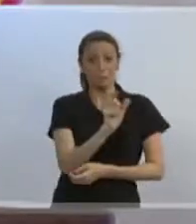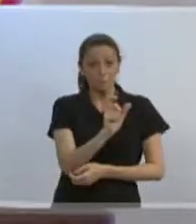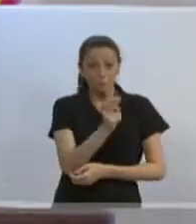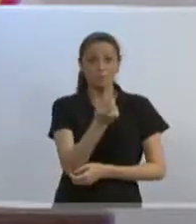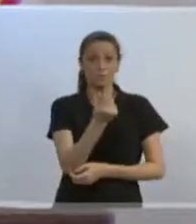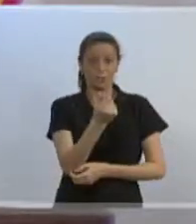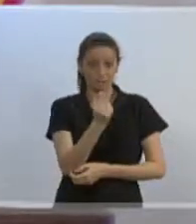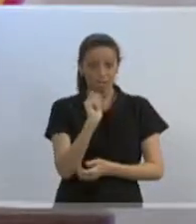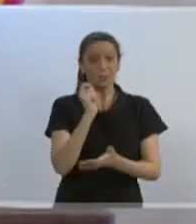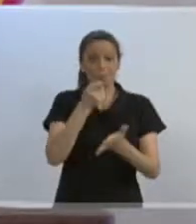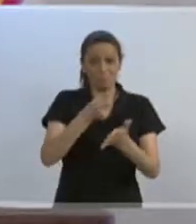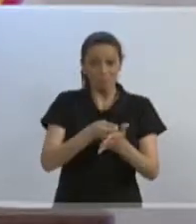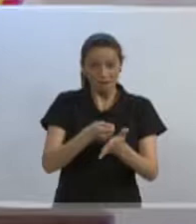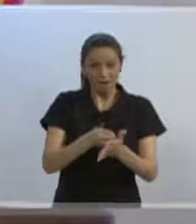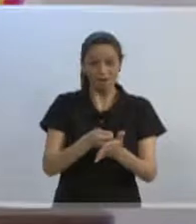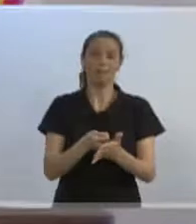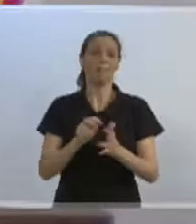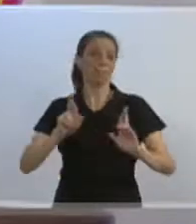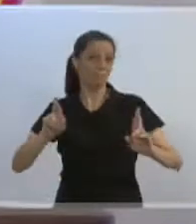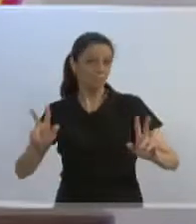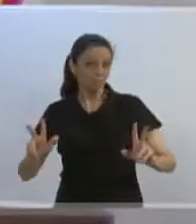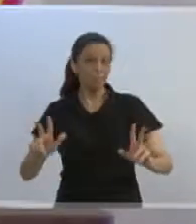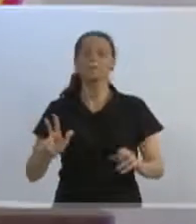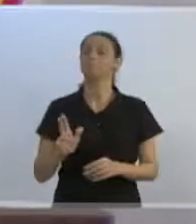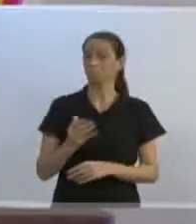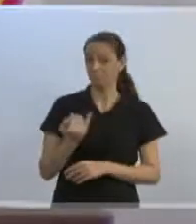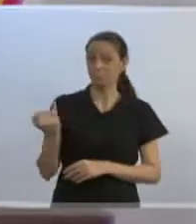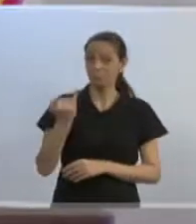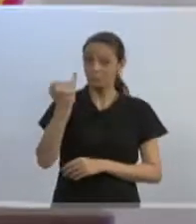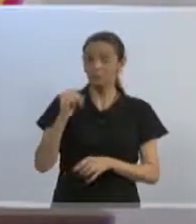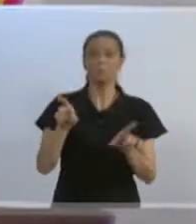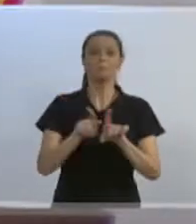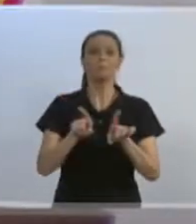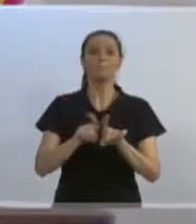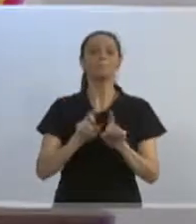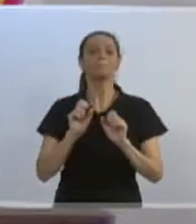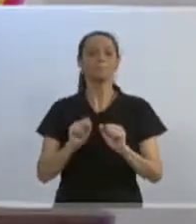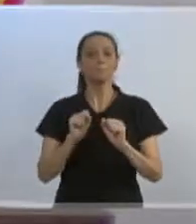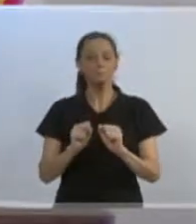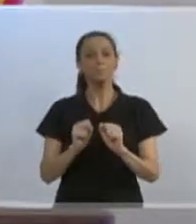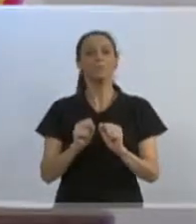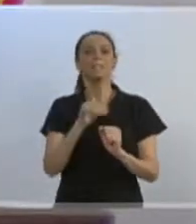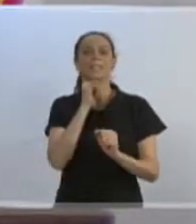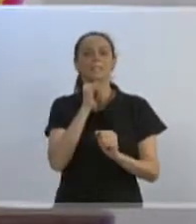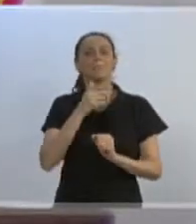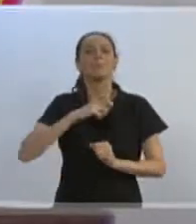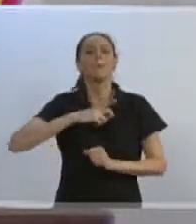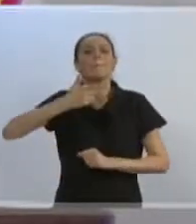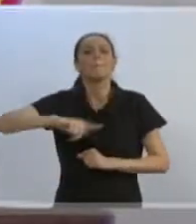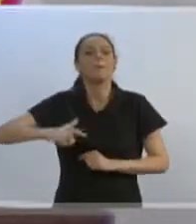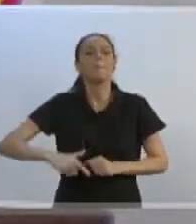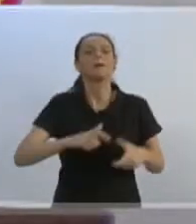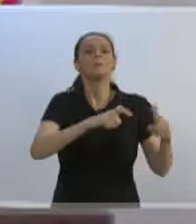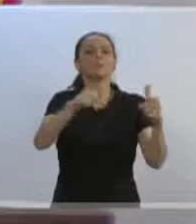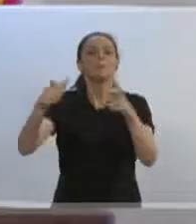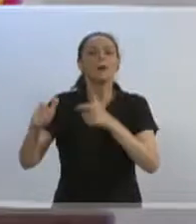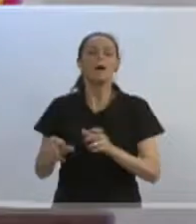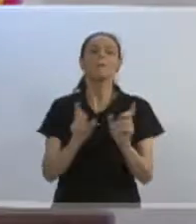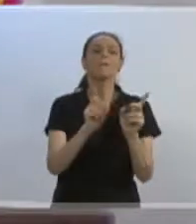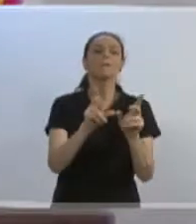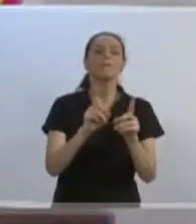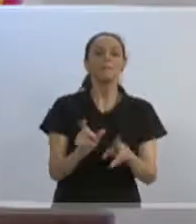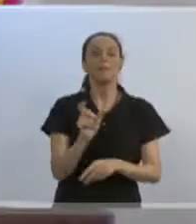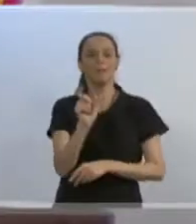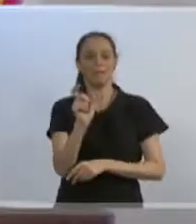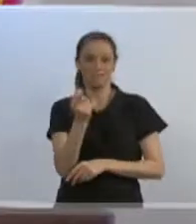diferenciado, outro ponto aqui que foi colocado seria, na verdade, aumentar os postos de compra, como acontece, por exemplo, em São Paulo, quando tem um bilhete